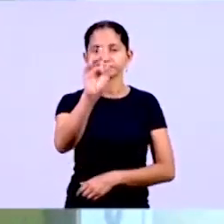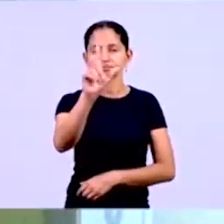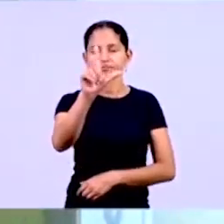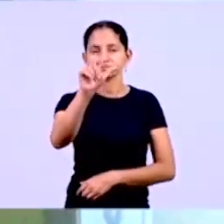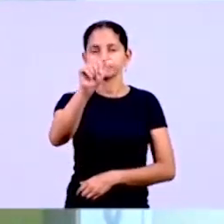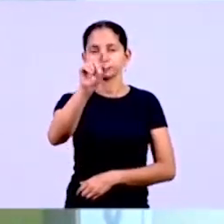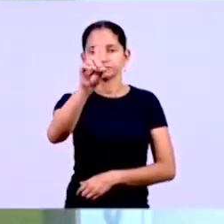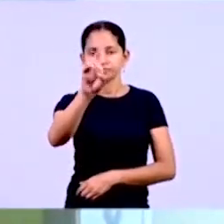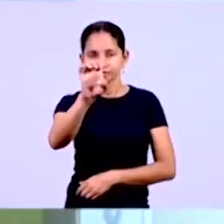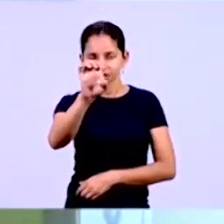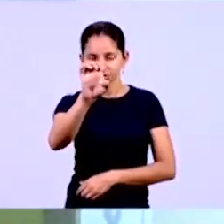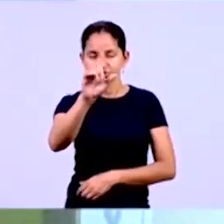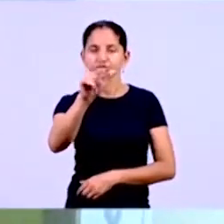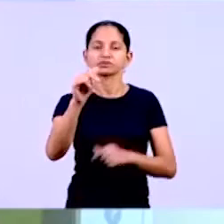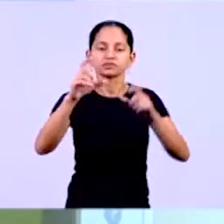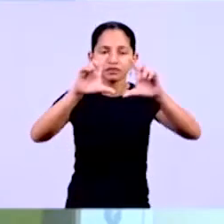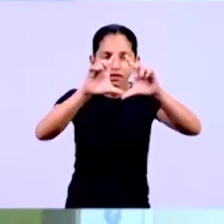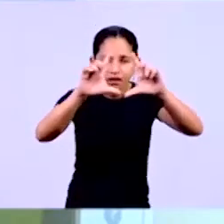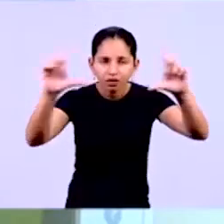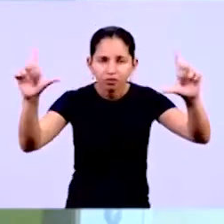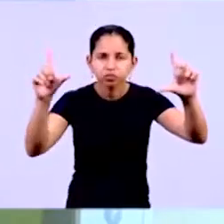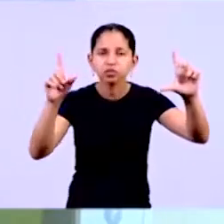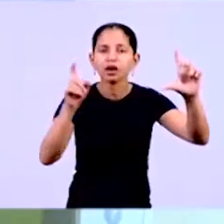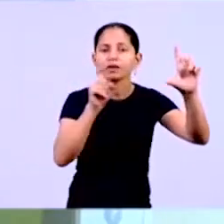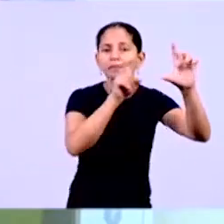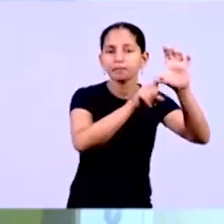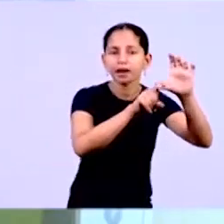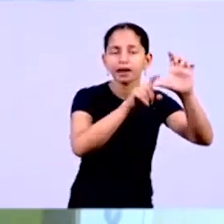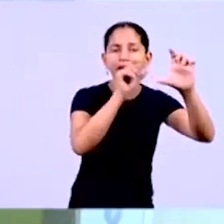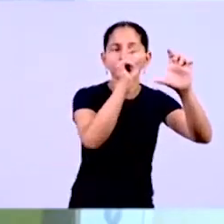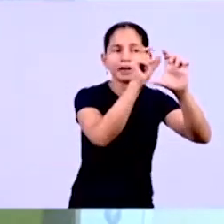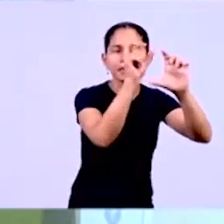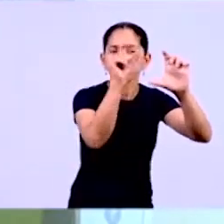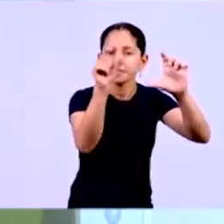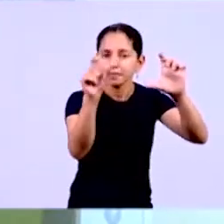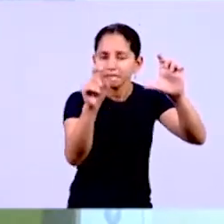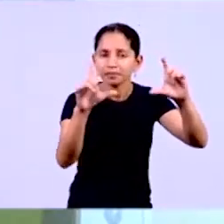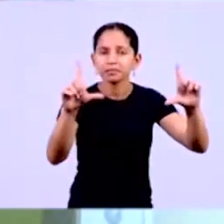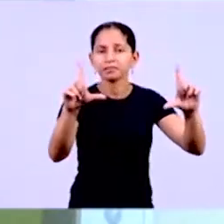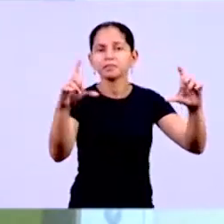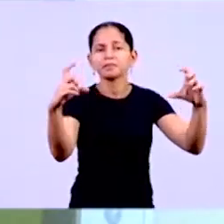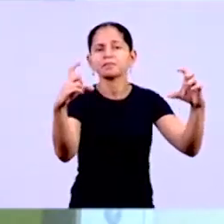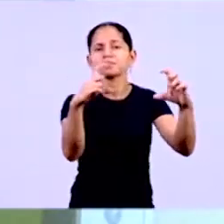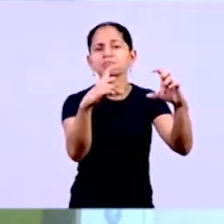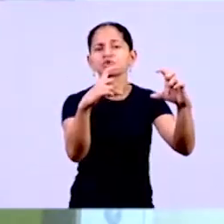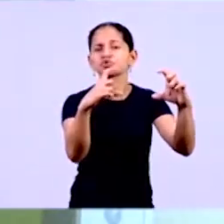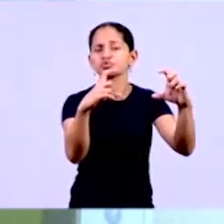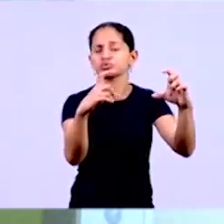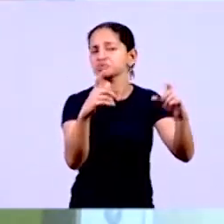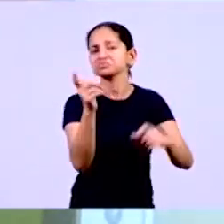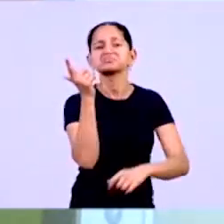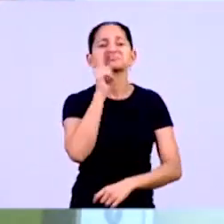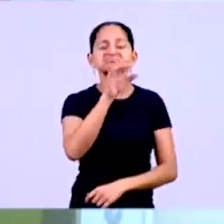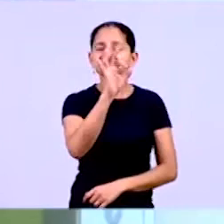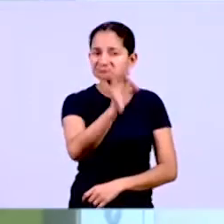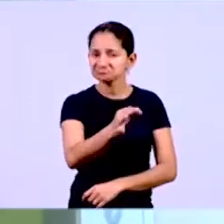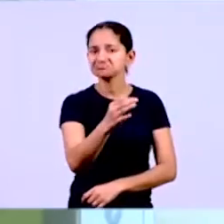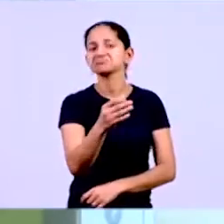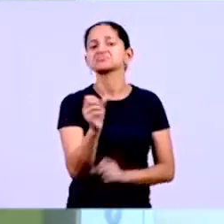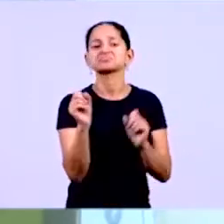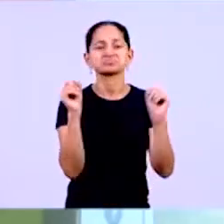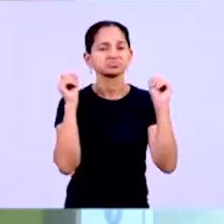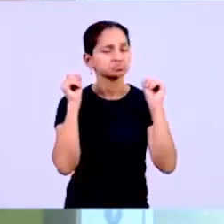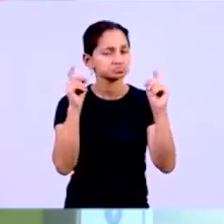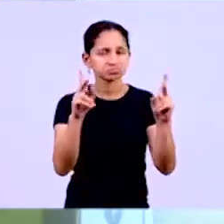lembram. E esses servidores, uma empresa pode ter. Nós temos aqui no IFO servidores, né,